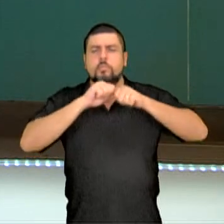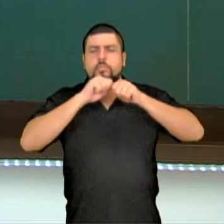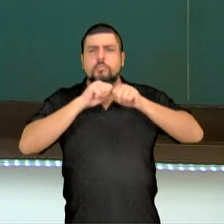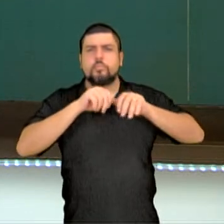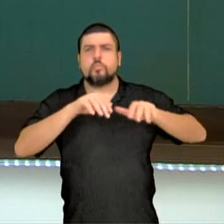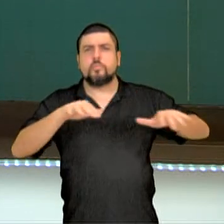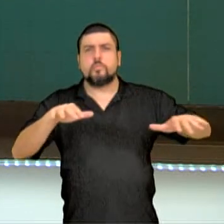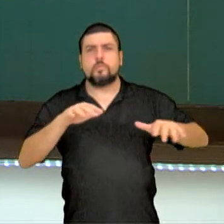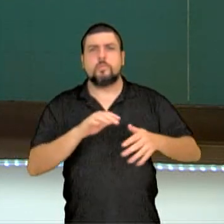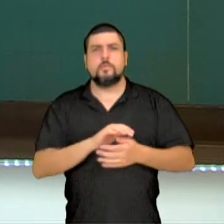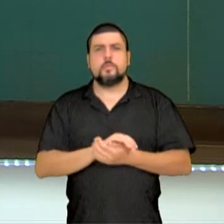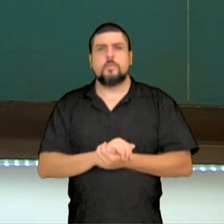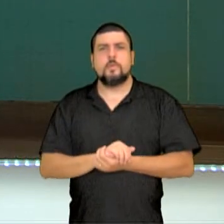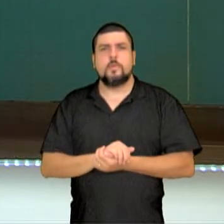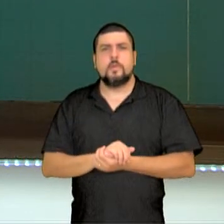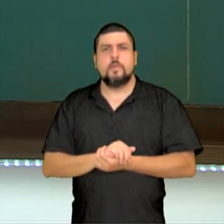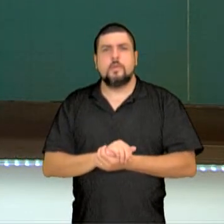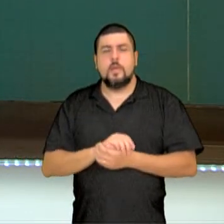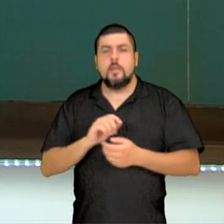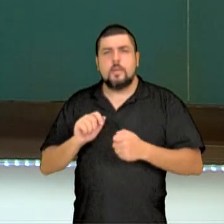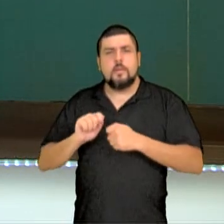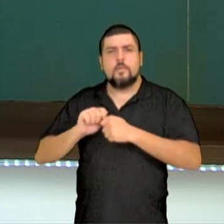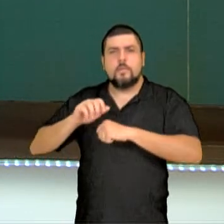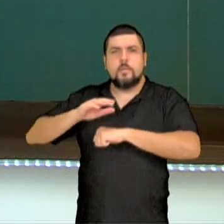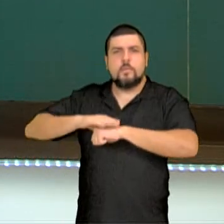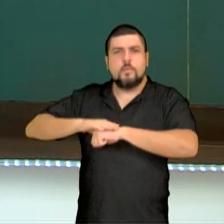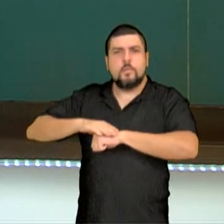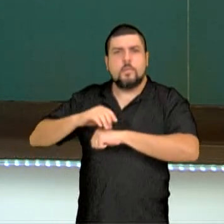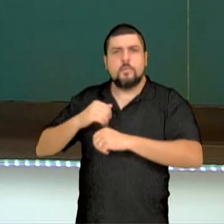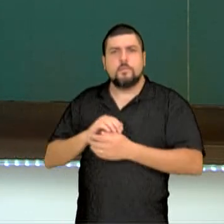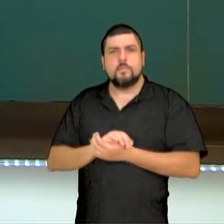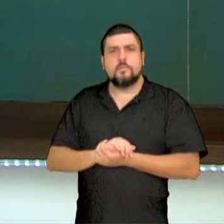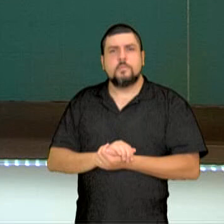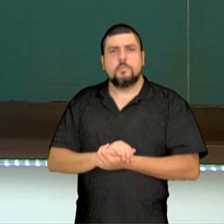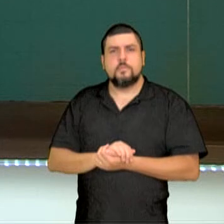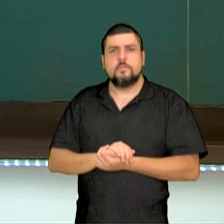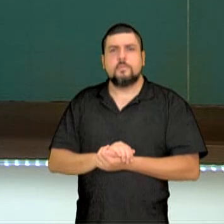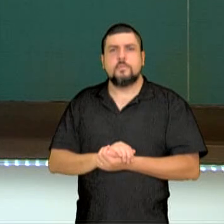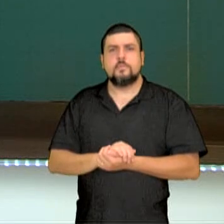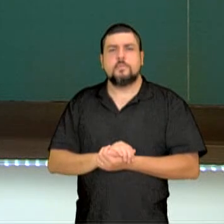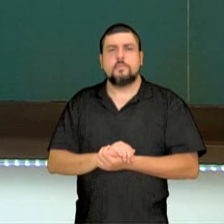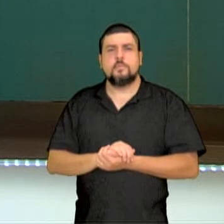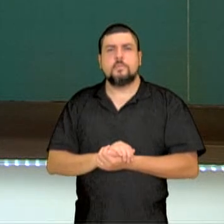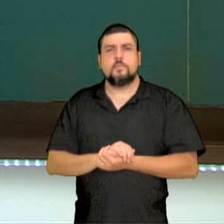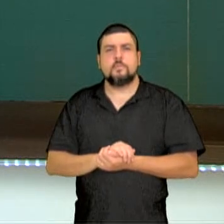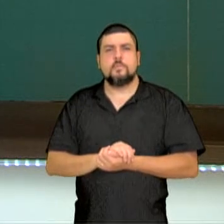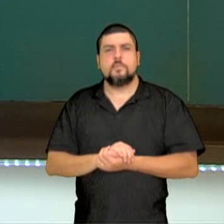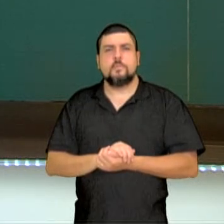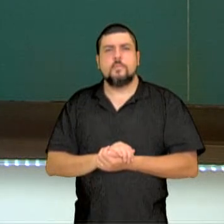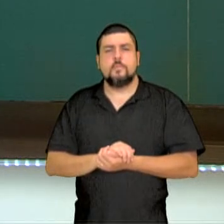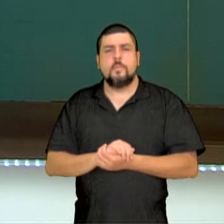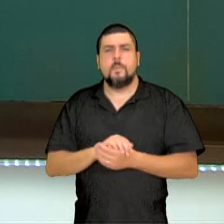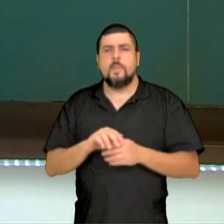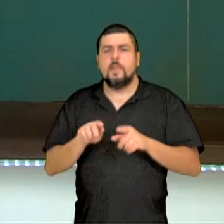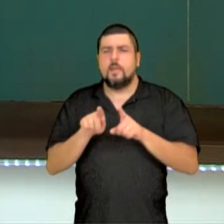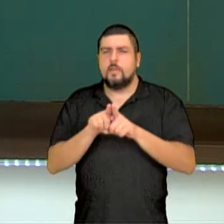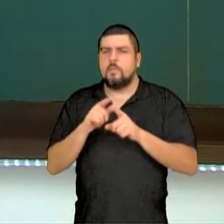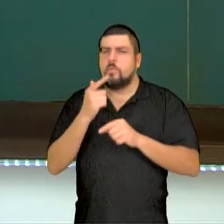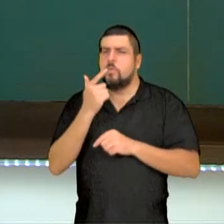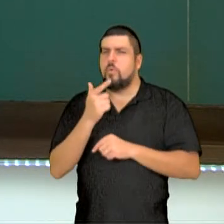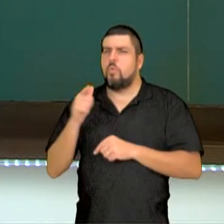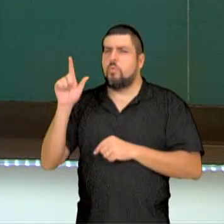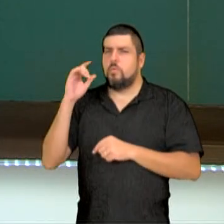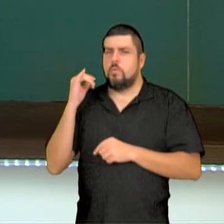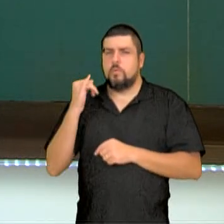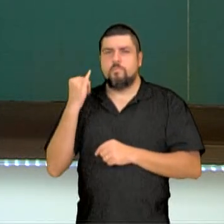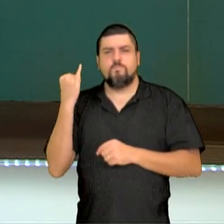foi disseminando, foi mostrando para o resto do país as danças de rua. Outro personagem bem importante